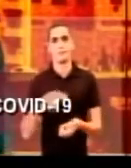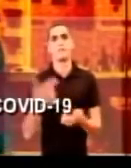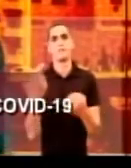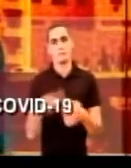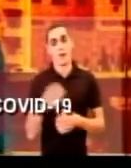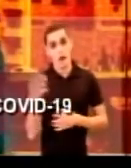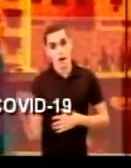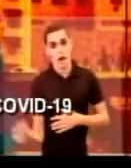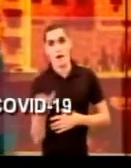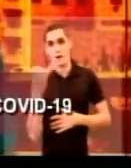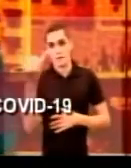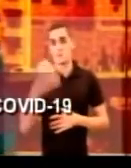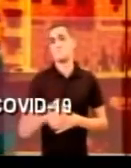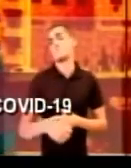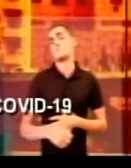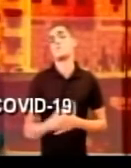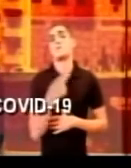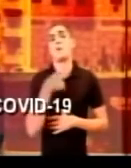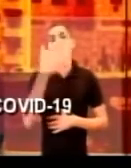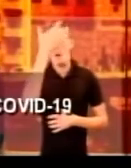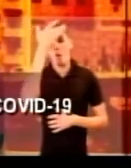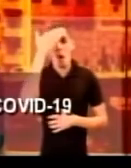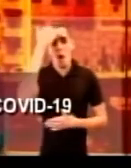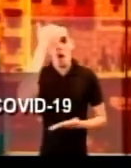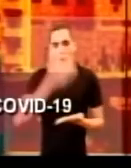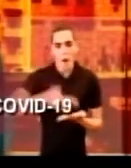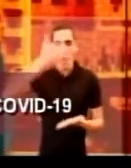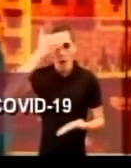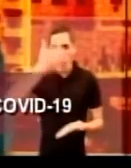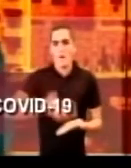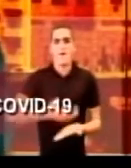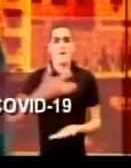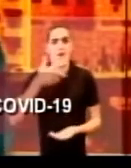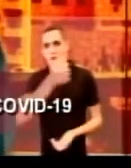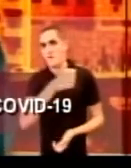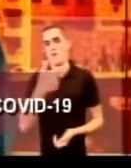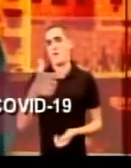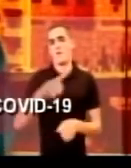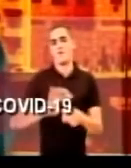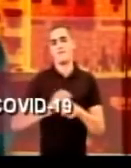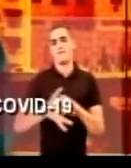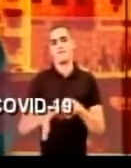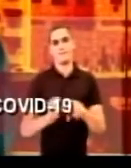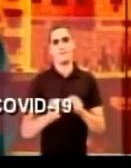Essa autoconfiança pode vir a ser um grande problema.